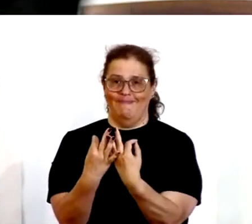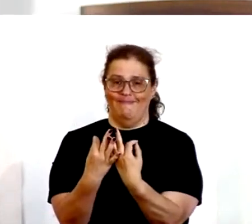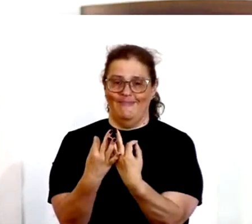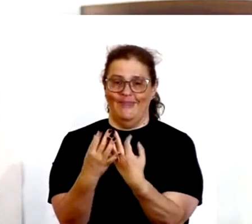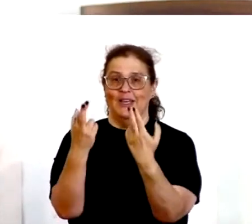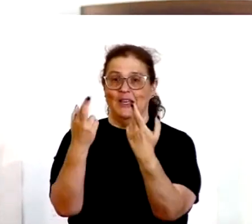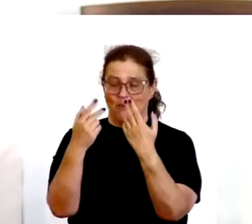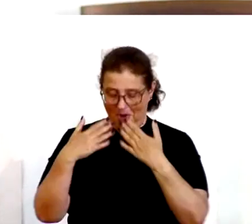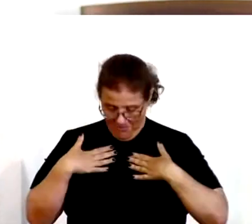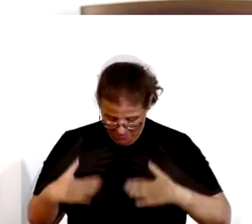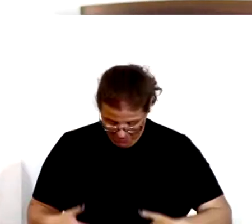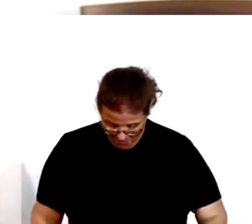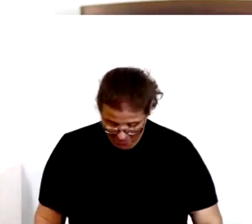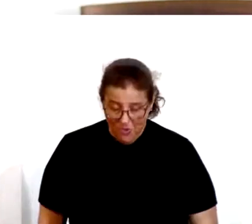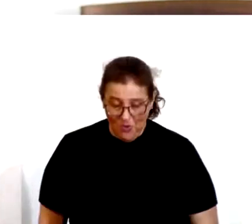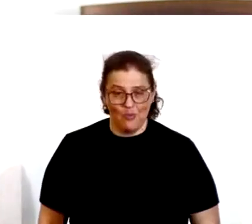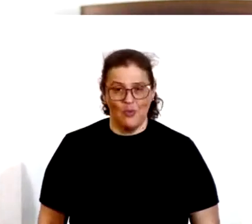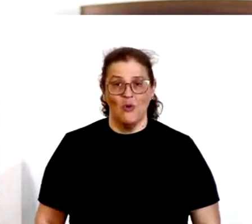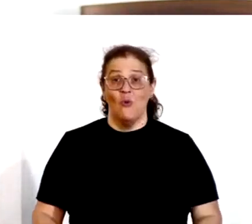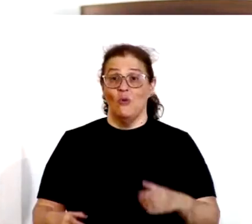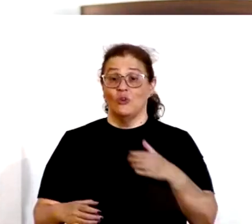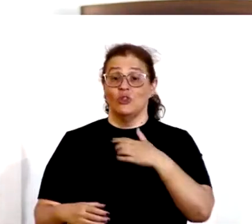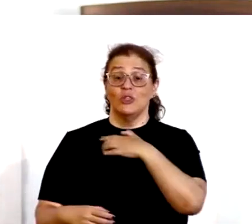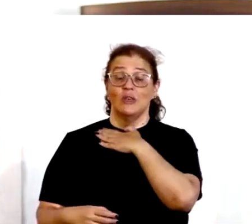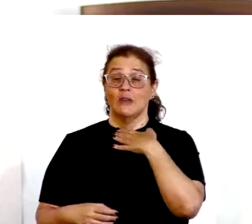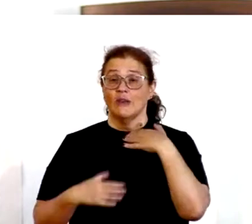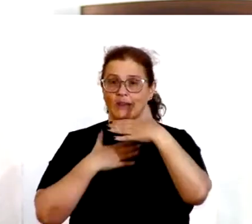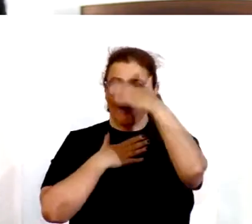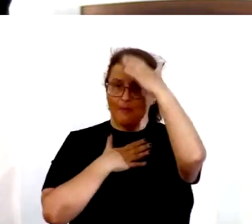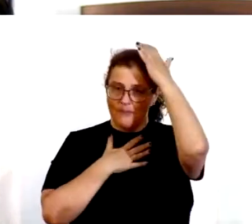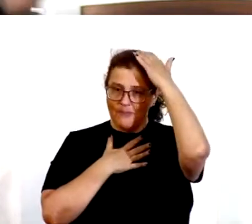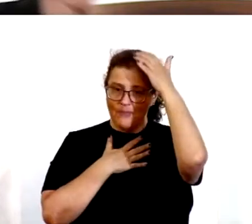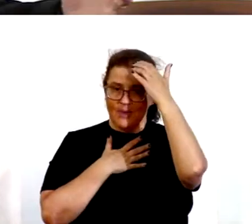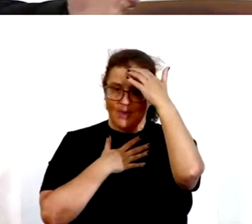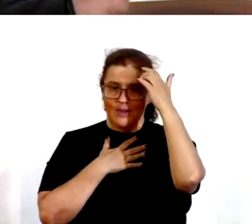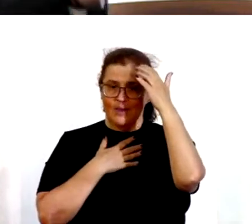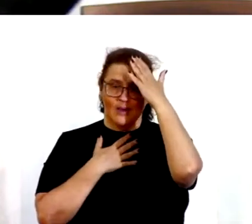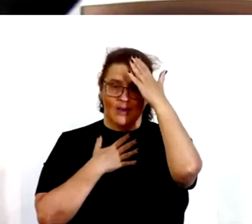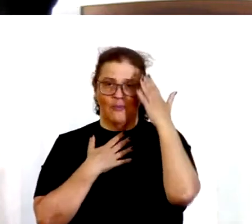em que Cristo é o cabeça. A cabeça é a parte que vai